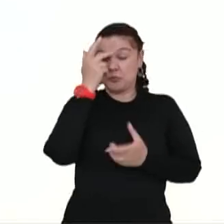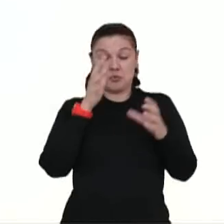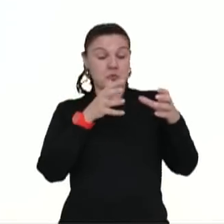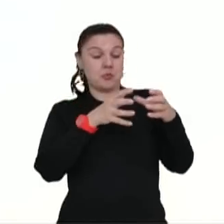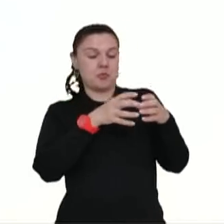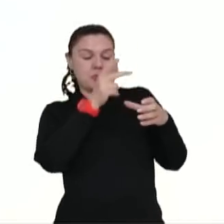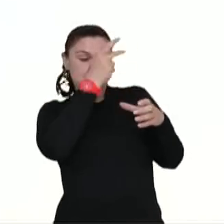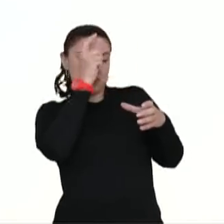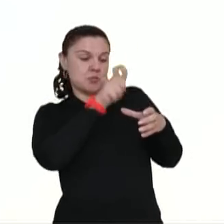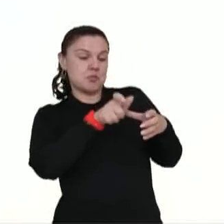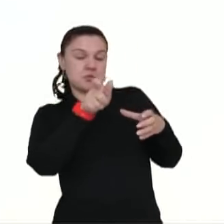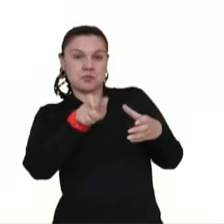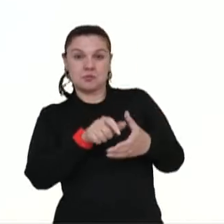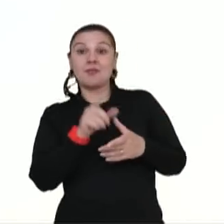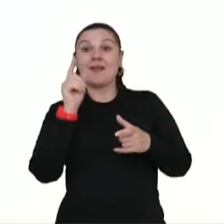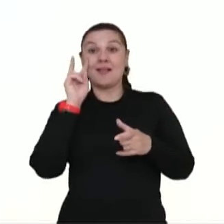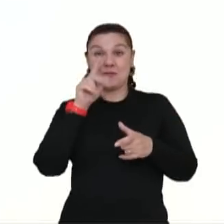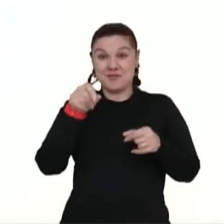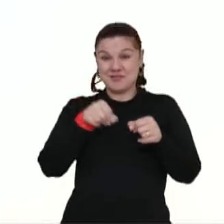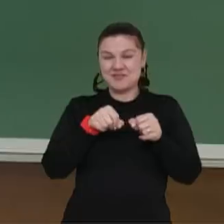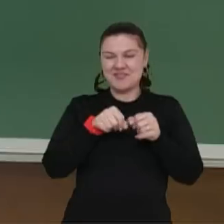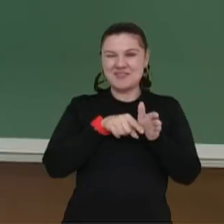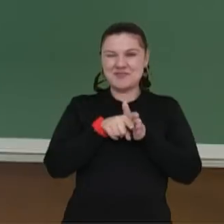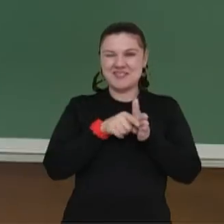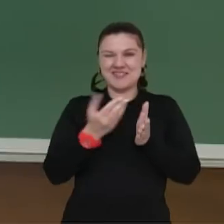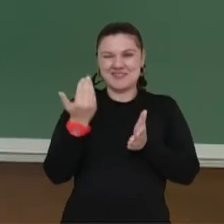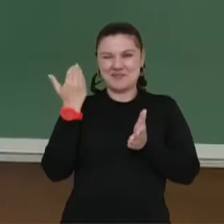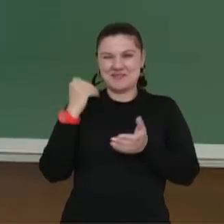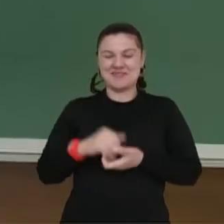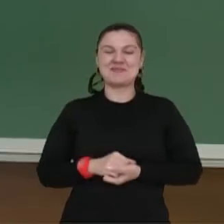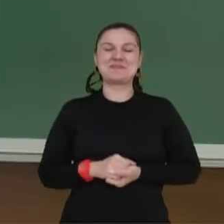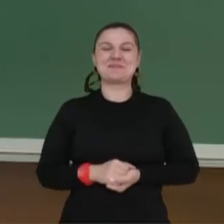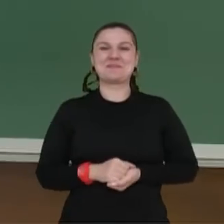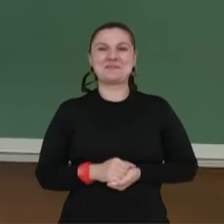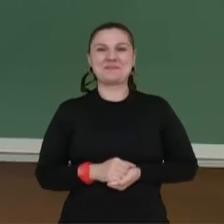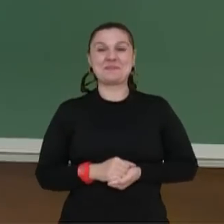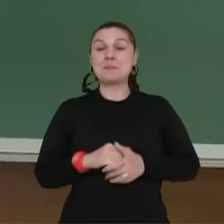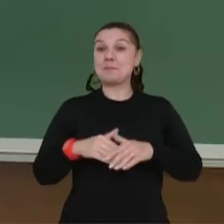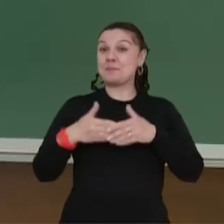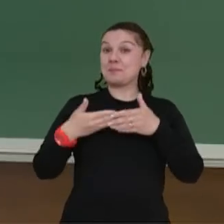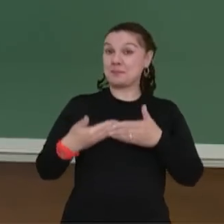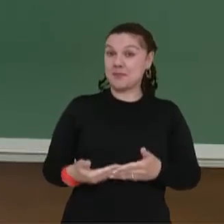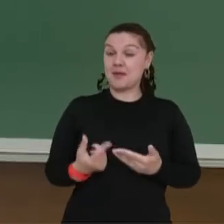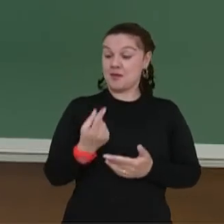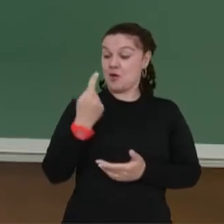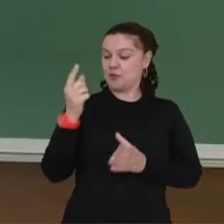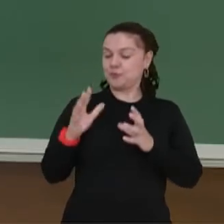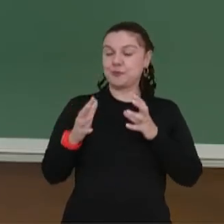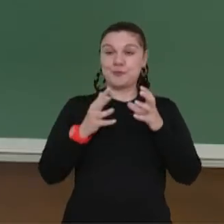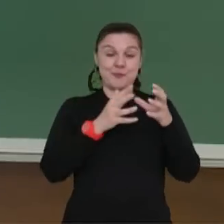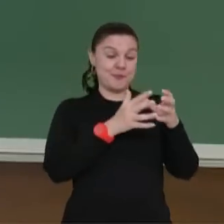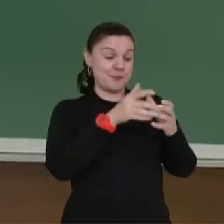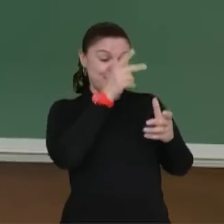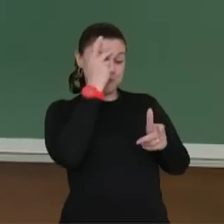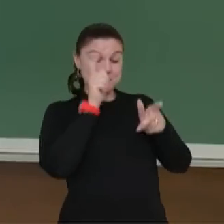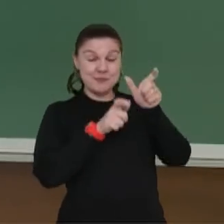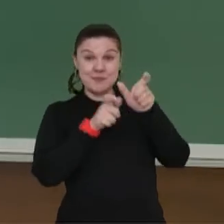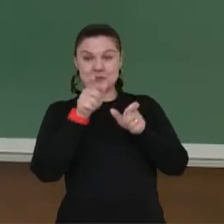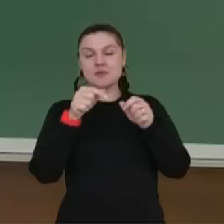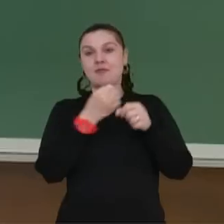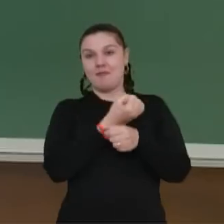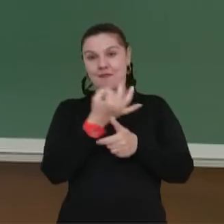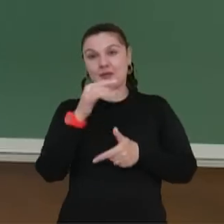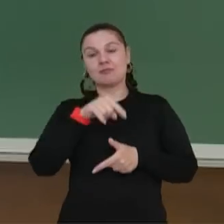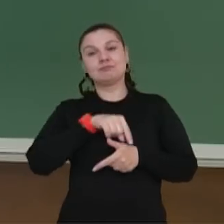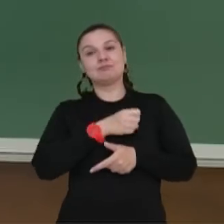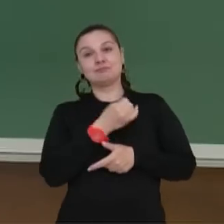de indivíduos. Até nós andamos pesquisando um exemplo assim nas aulas anteriores, né? Então, a altura de um conjunto de indivíduos é uma variável